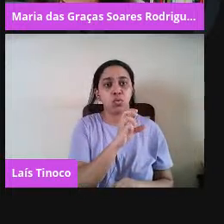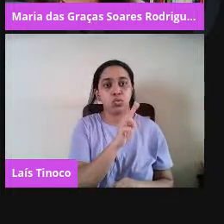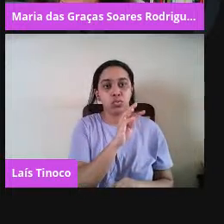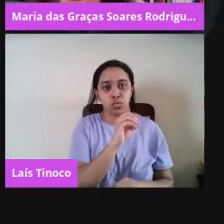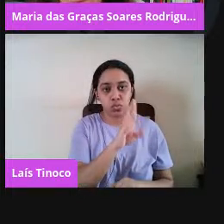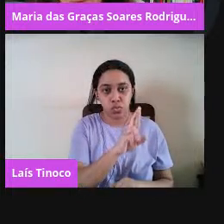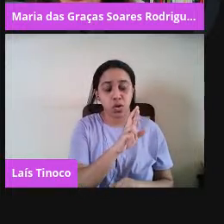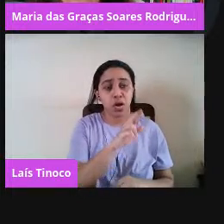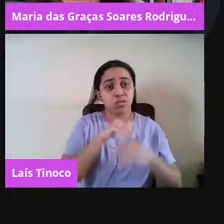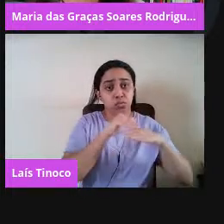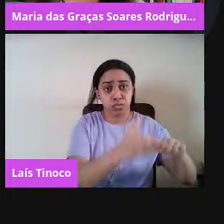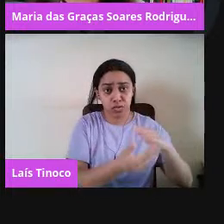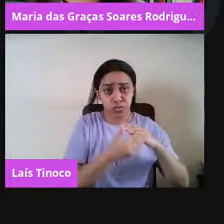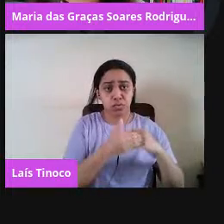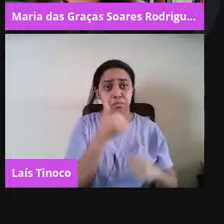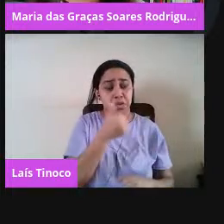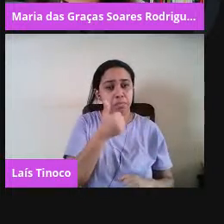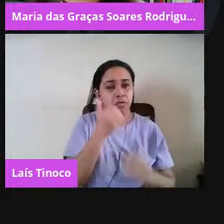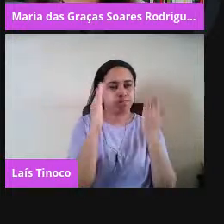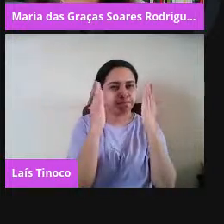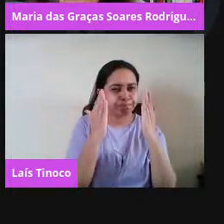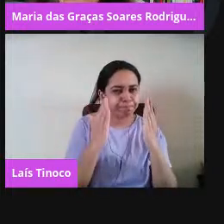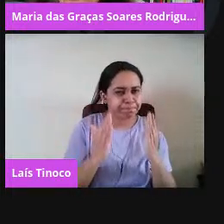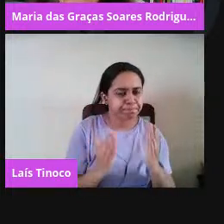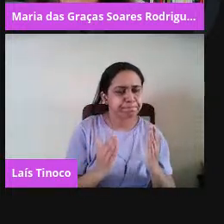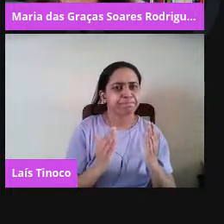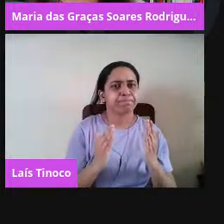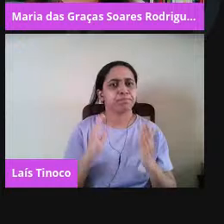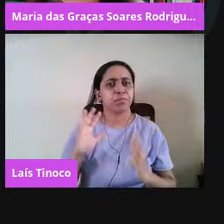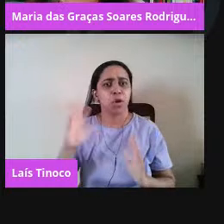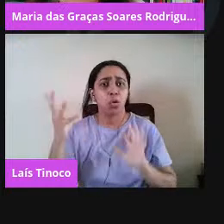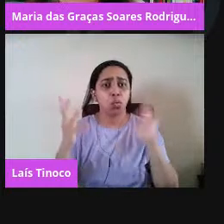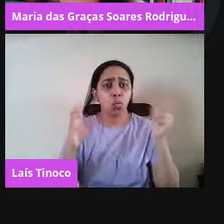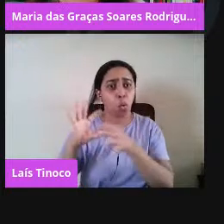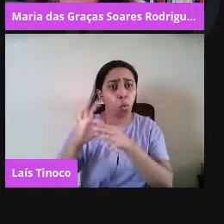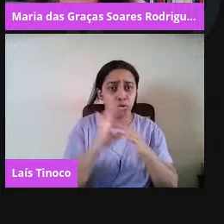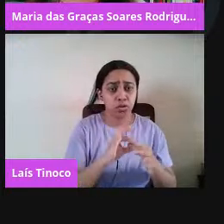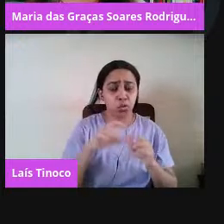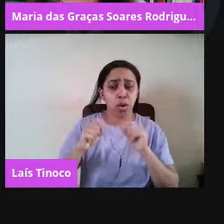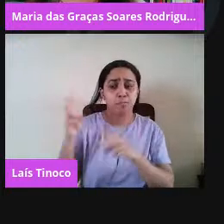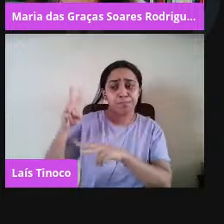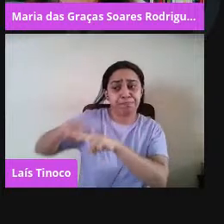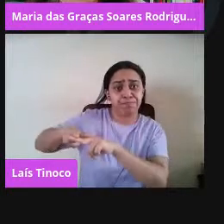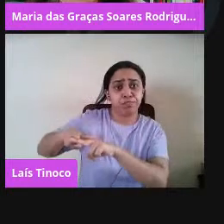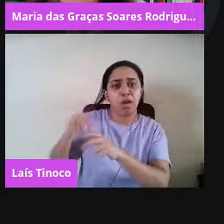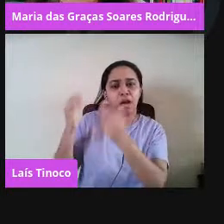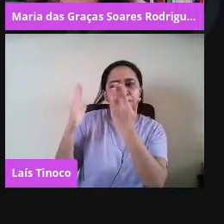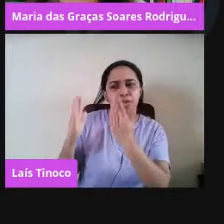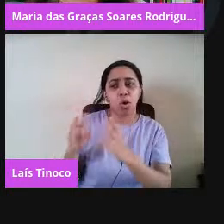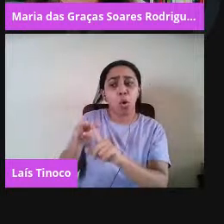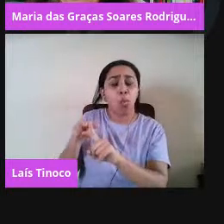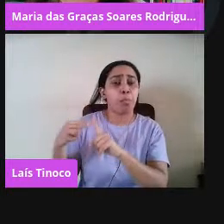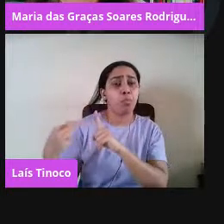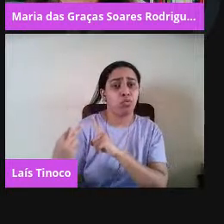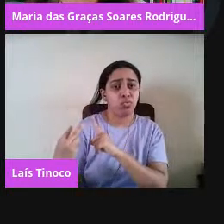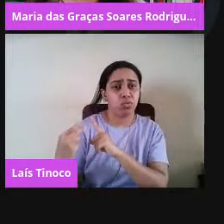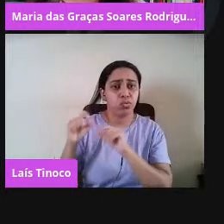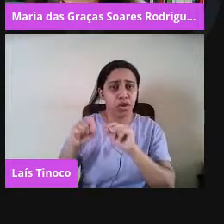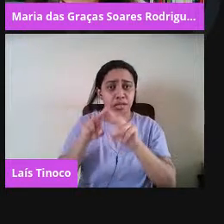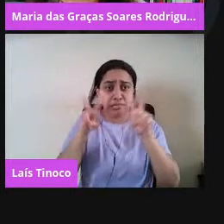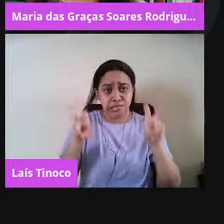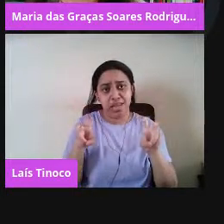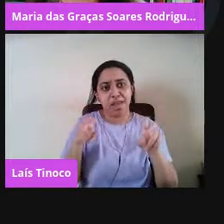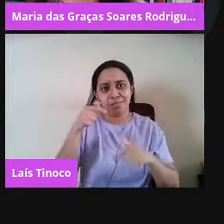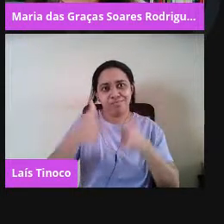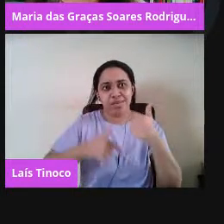avaliando a situação, ousando atribuir às detentas um ponto de vista sobre o tema do trabalho.